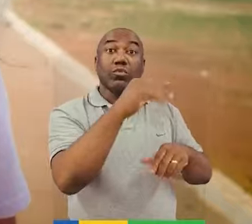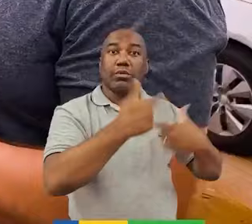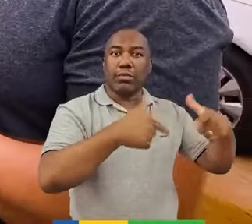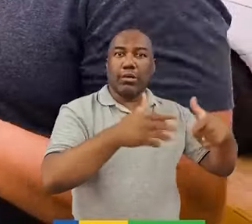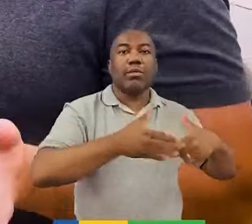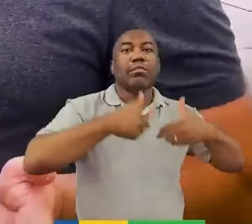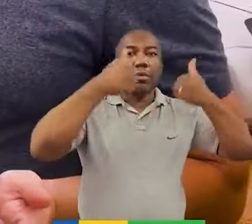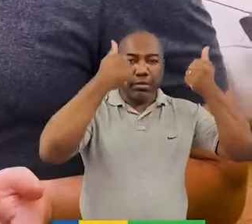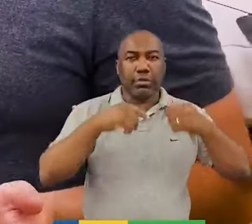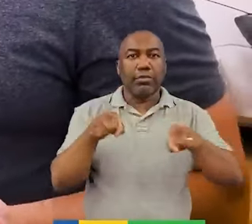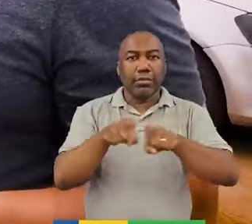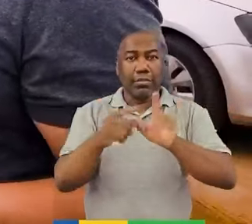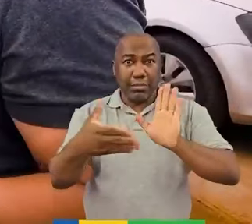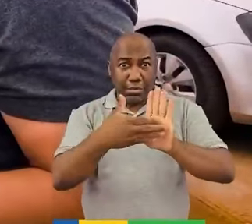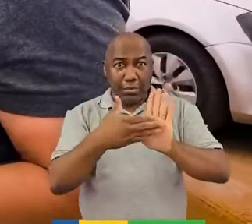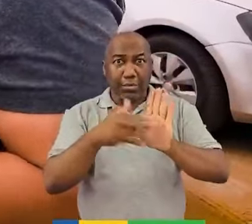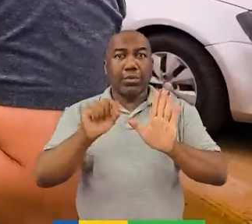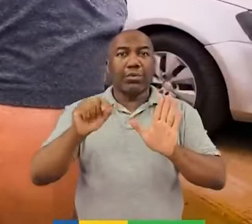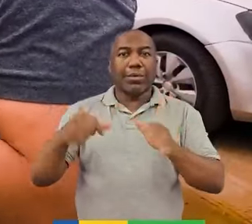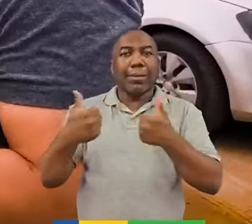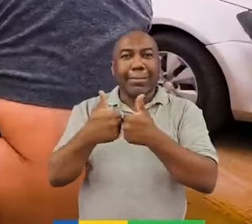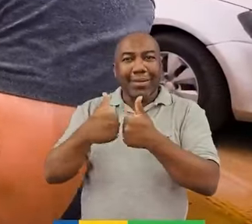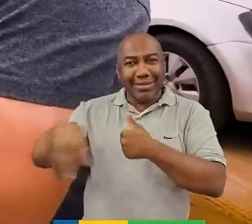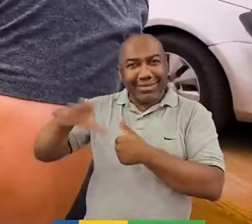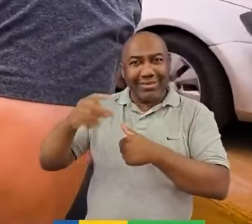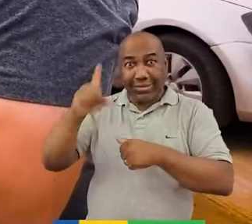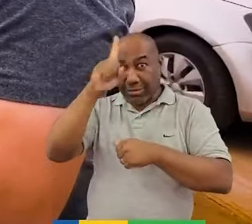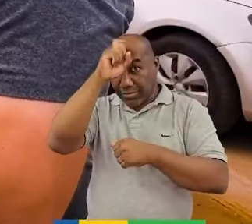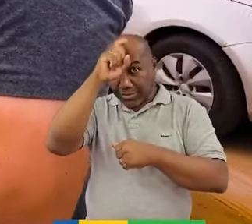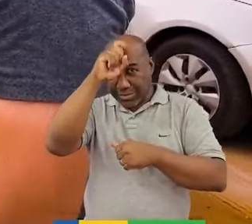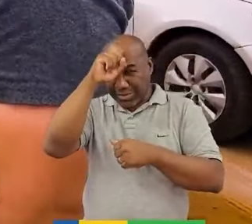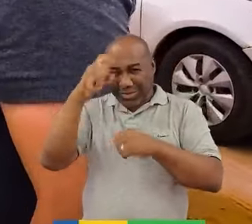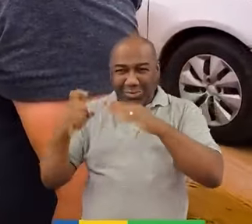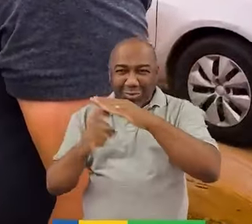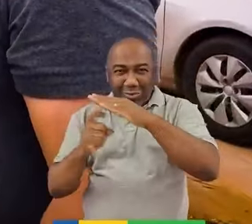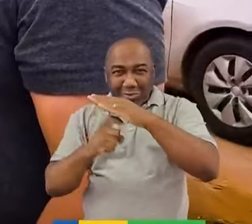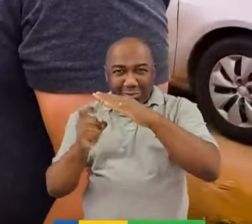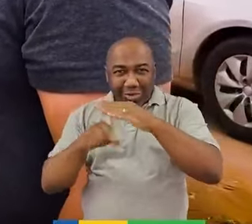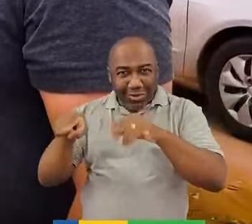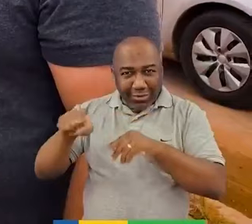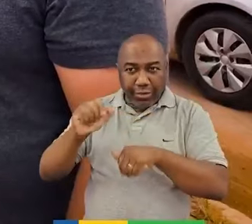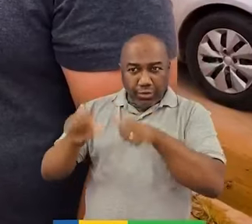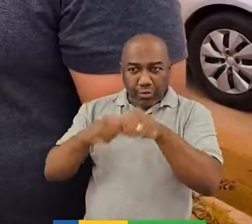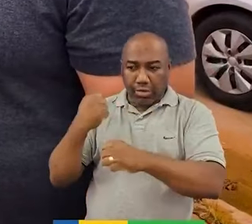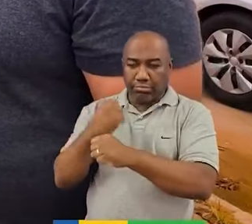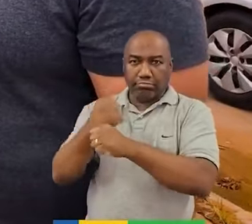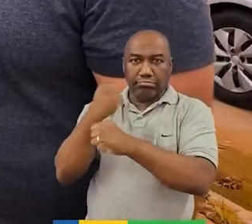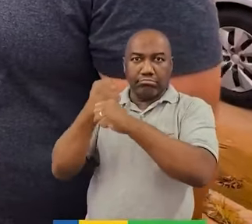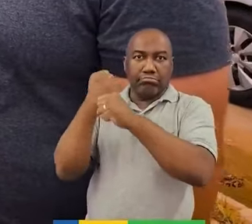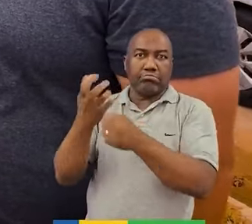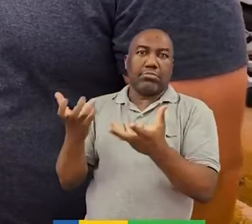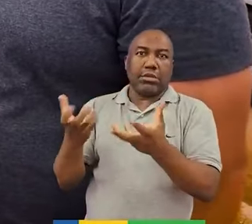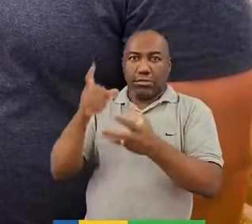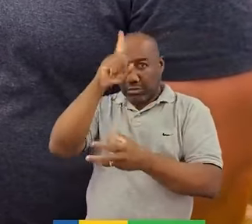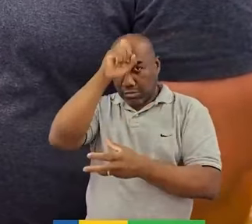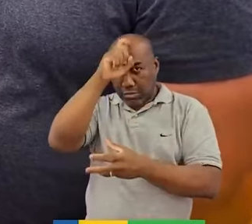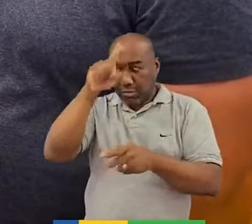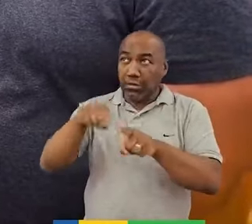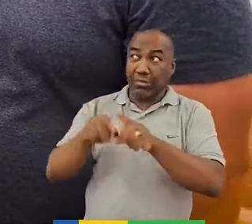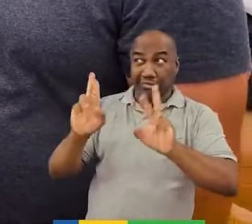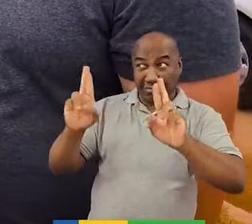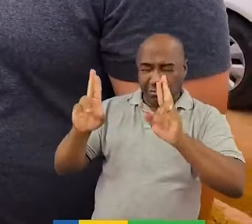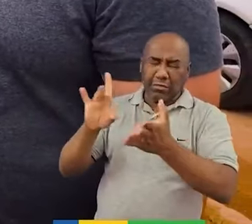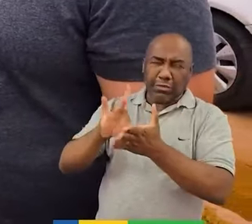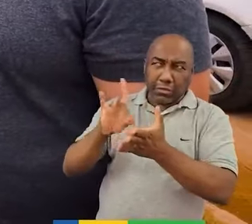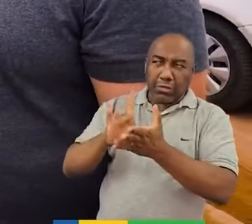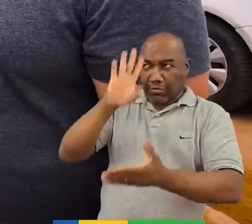empregos melhores. E uma das nossas propostas é o Hospital da Região Sul, onde é a antiga Policlínica do Coxupó. Eu espero que isso aconteça, porque eu tenho confiança que